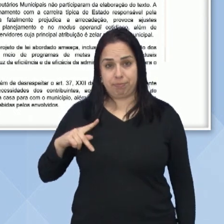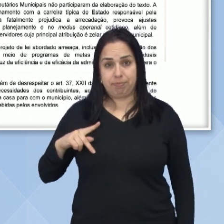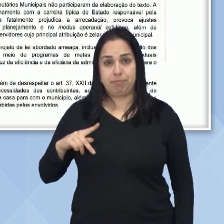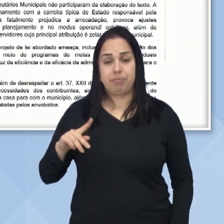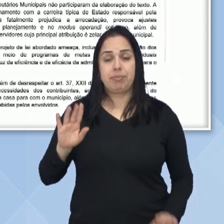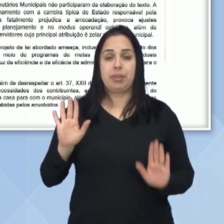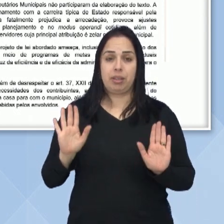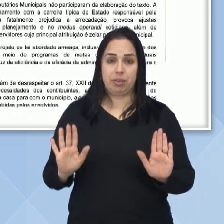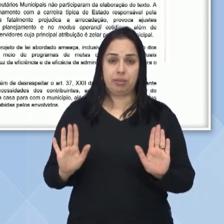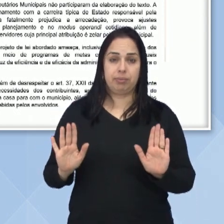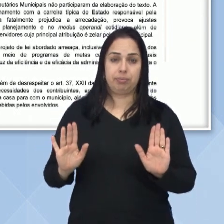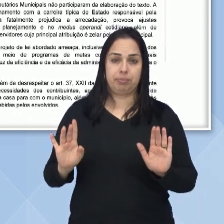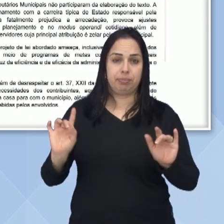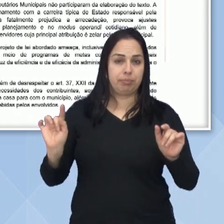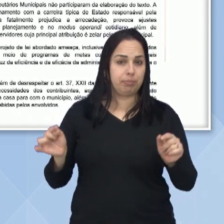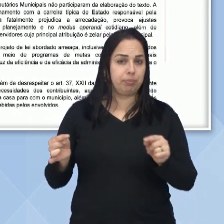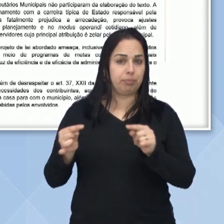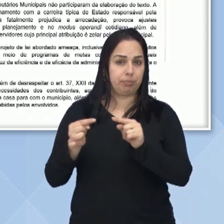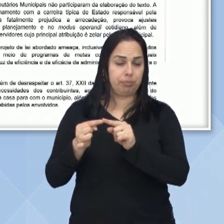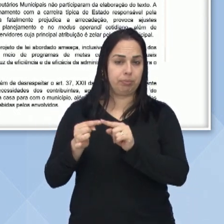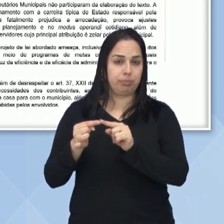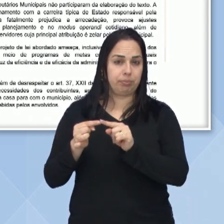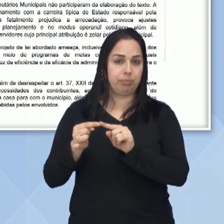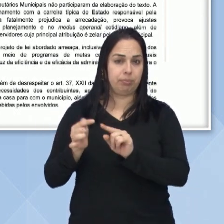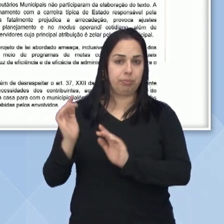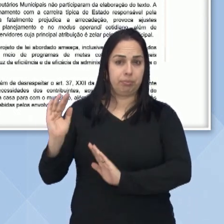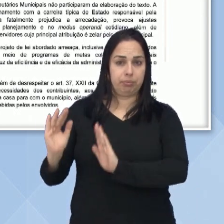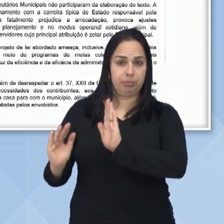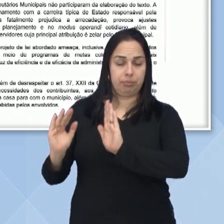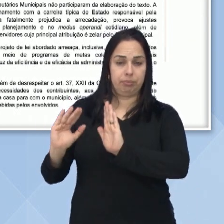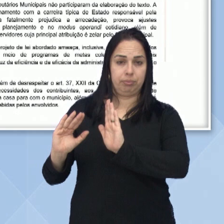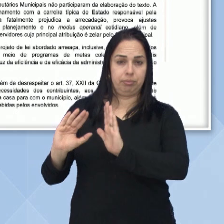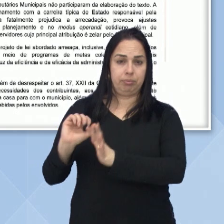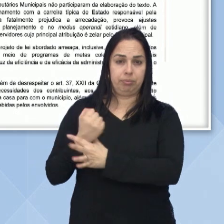o acórdão no mandato de segurança